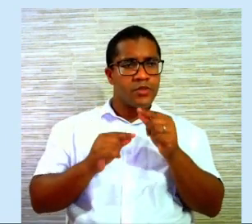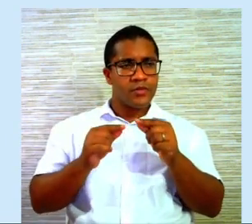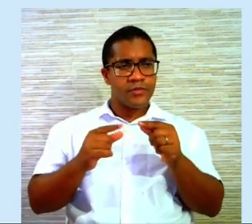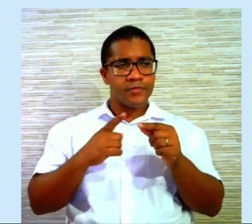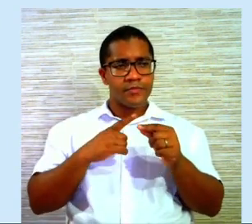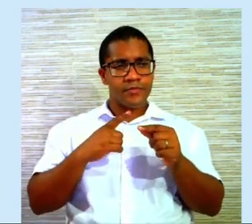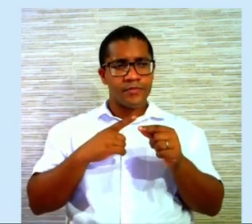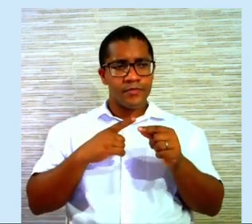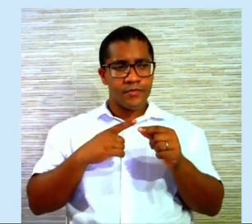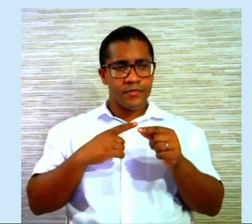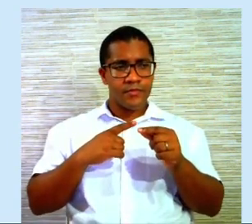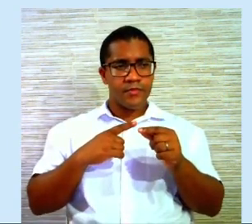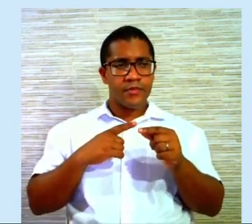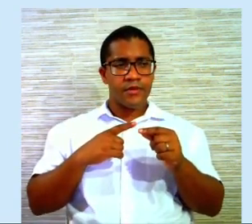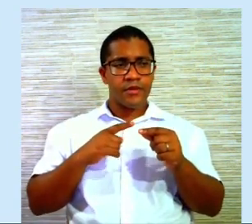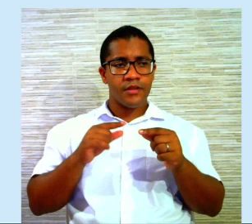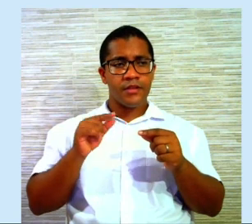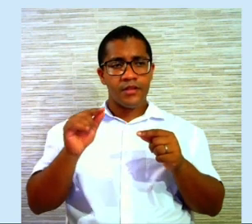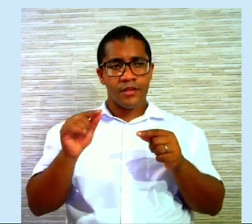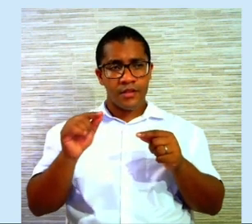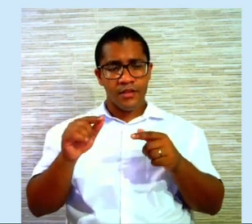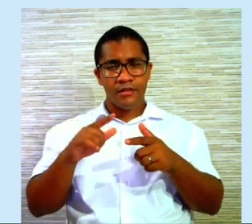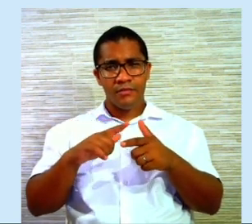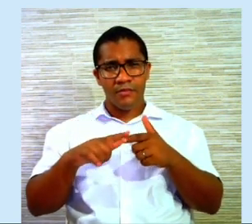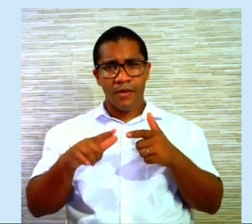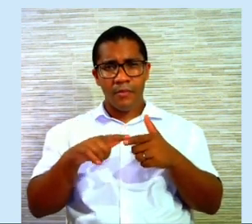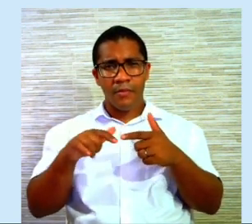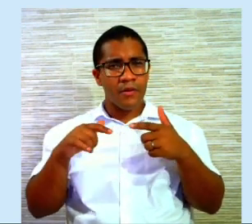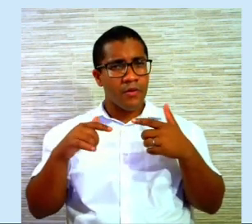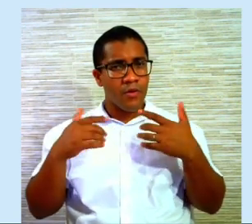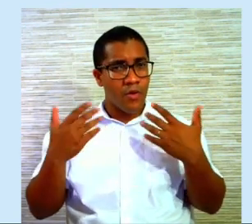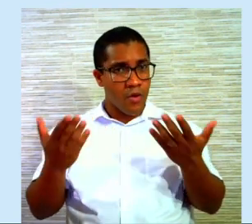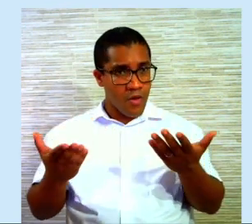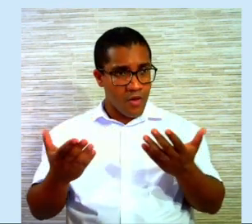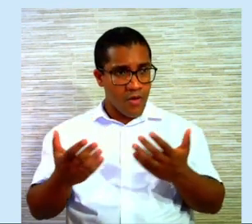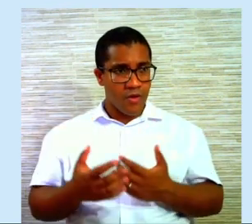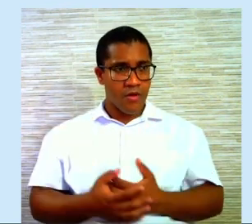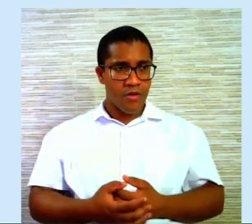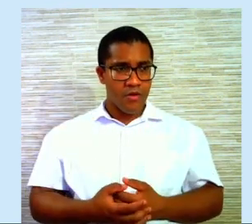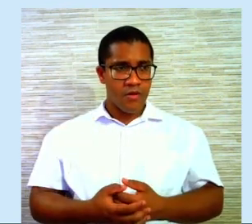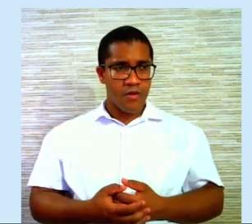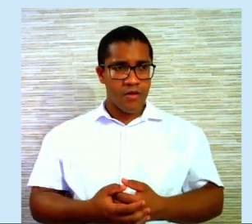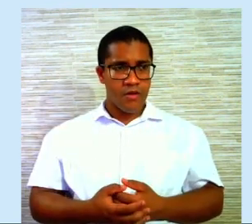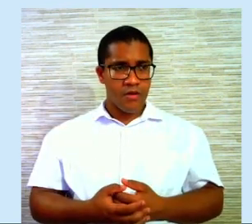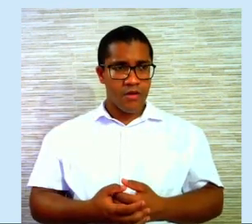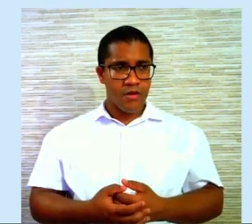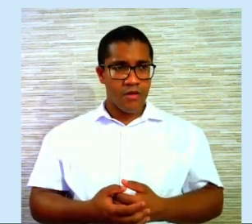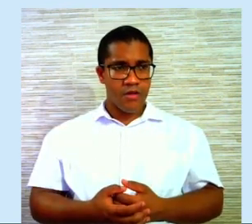escravidão antiga, a lei simplesmente proibia.